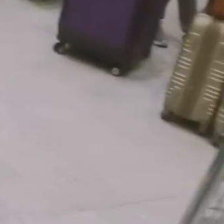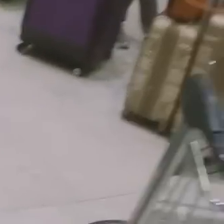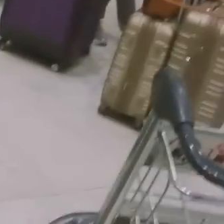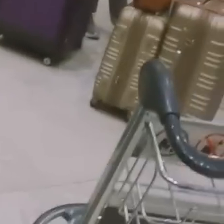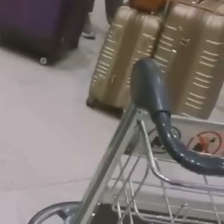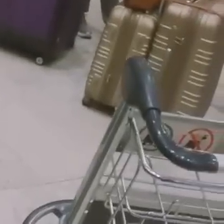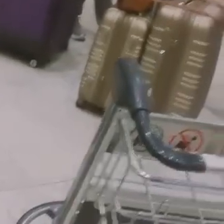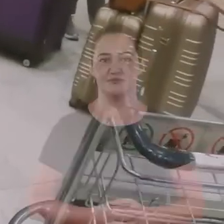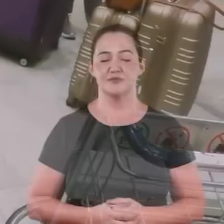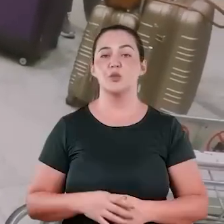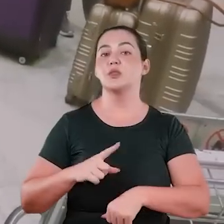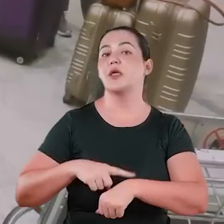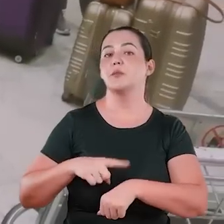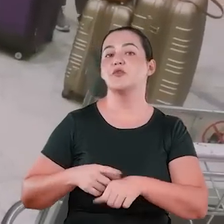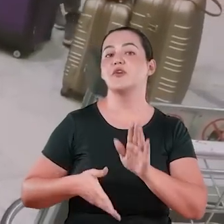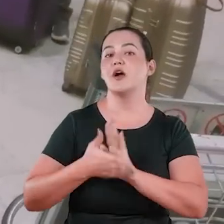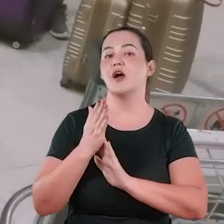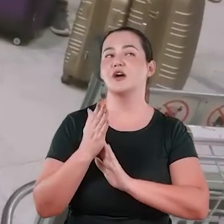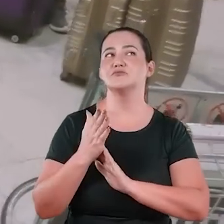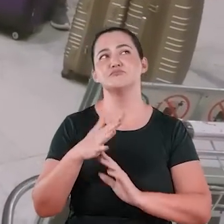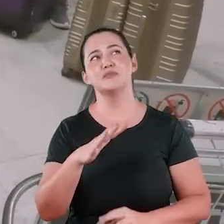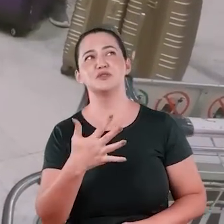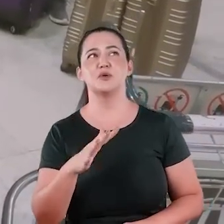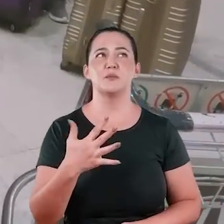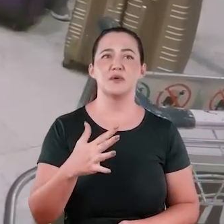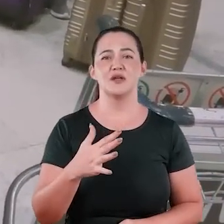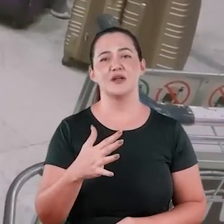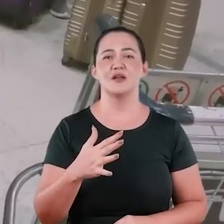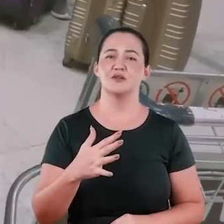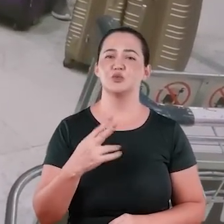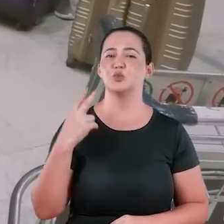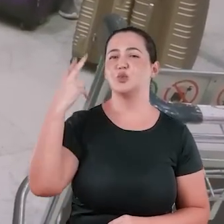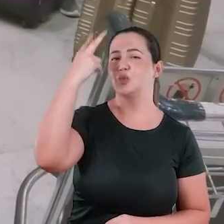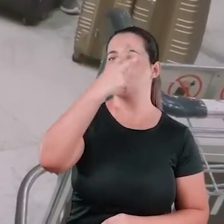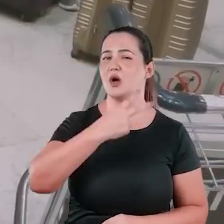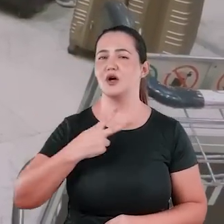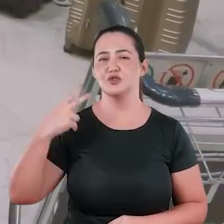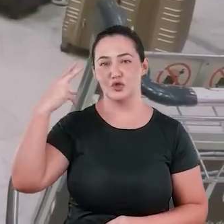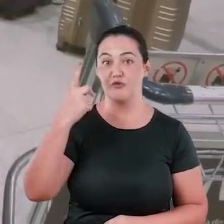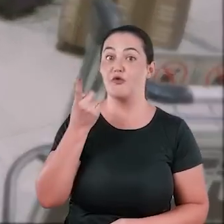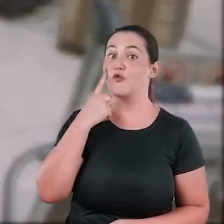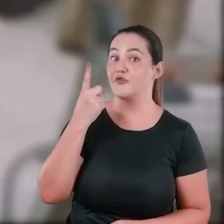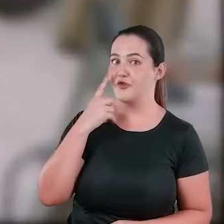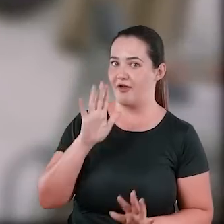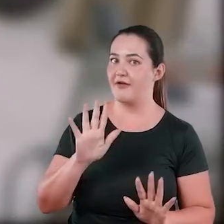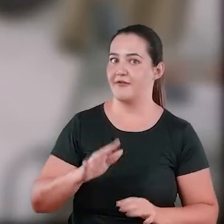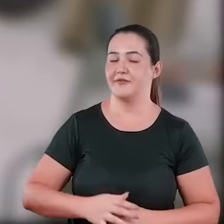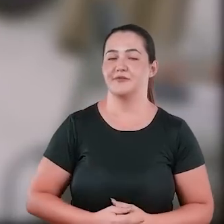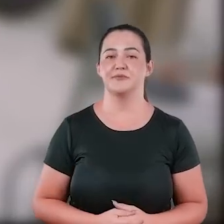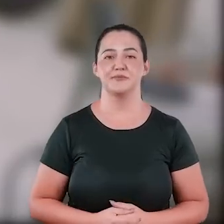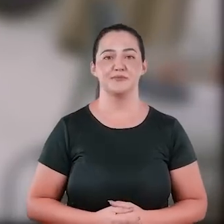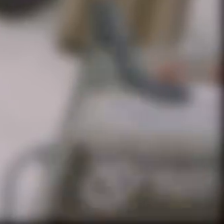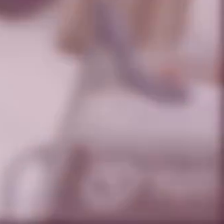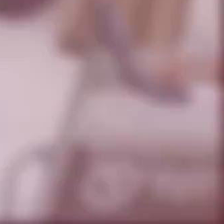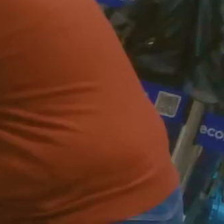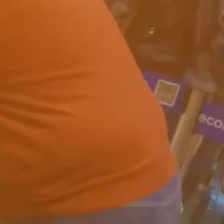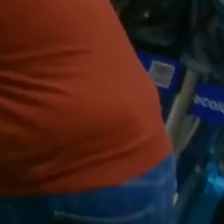Quanto tempo de atraso, cara? Aparentemente 2 horas. Vamos confirmar ainda.